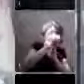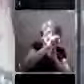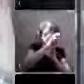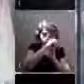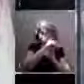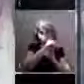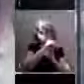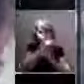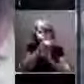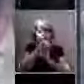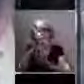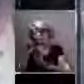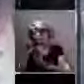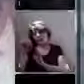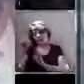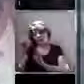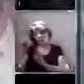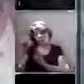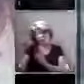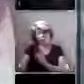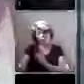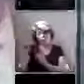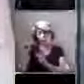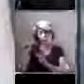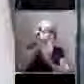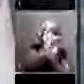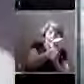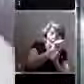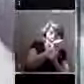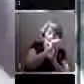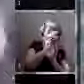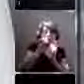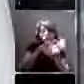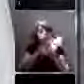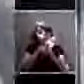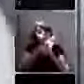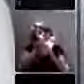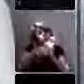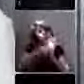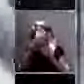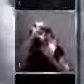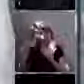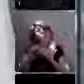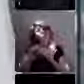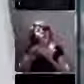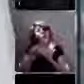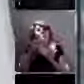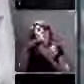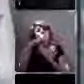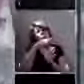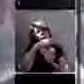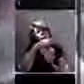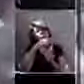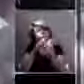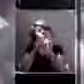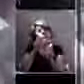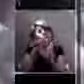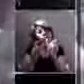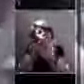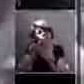e aisomorfismo, que seria o não. Então, não sei, Ádia, talvez pode falar sobre isso, mas eu estou achando que essa palavra não é Exatamente, assim. Rosana,